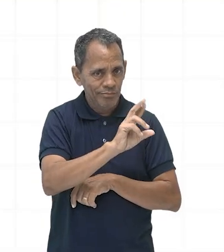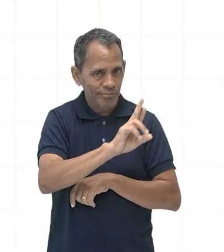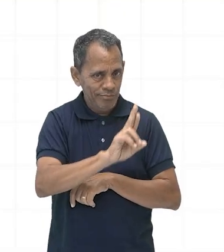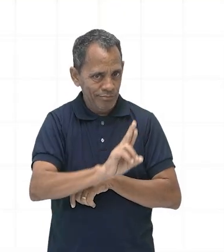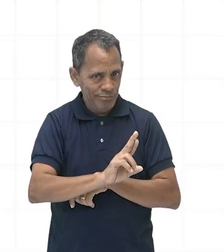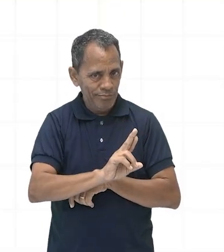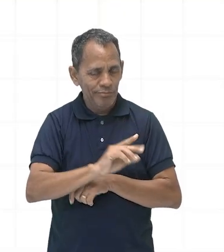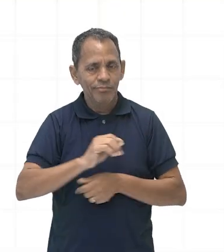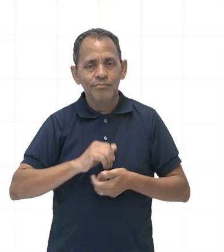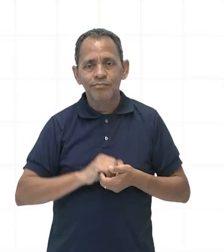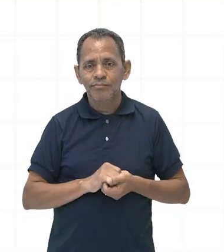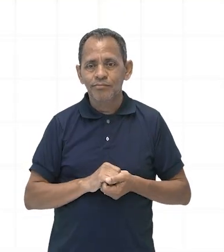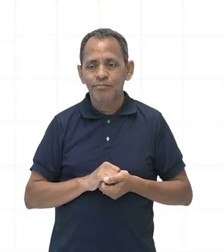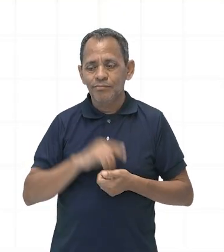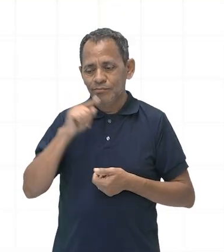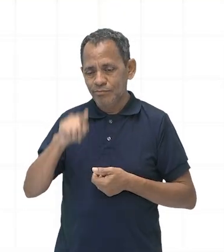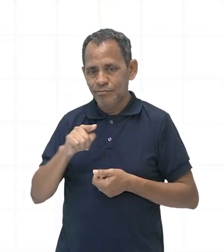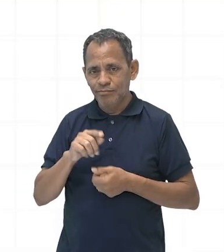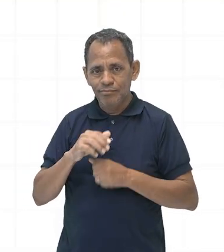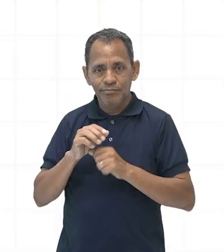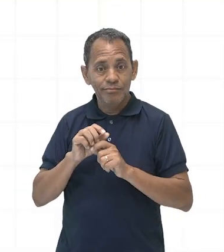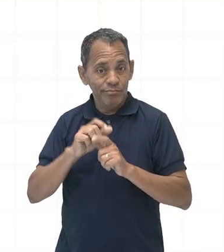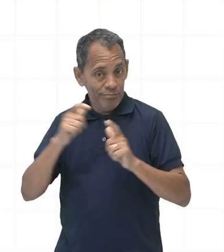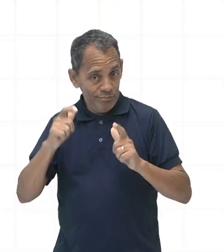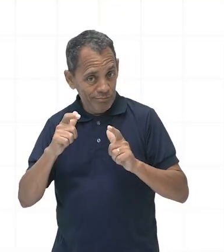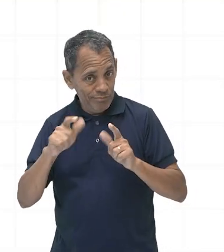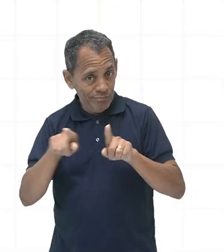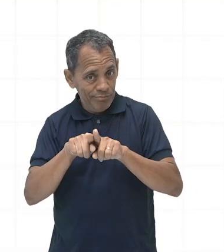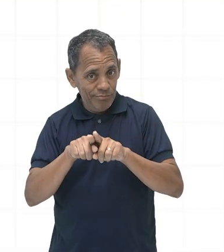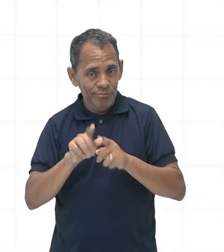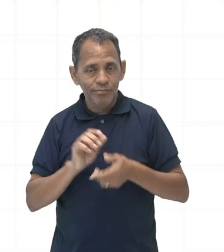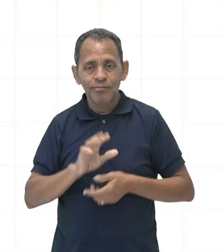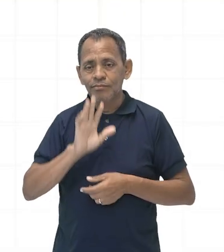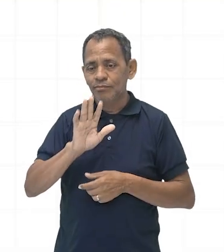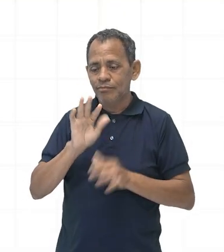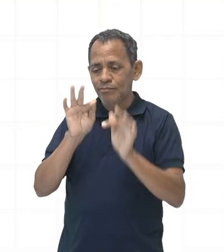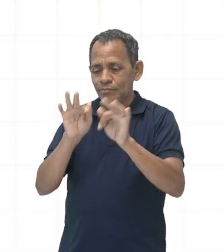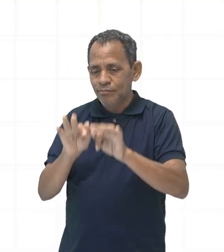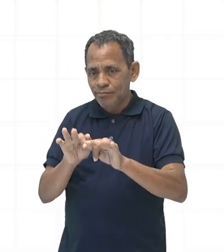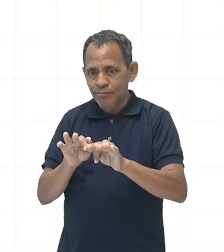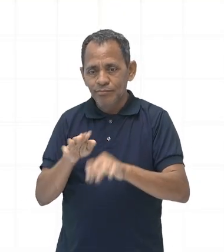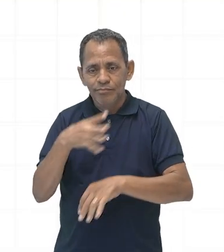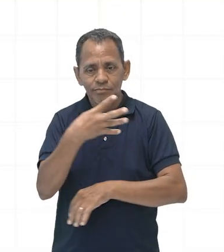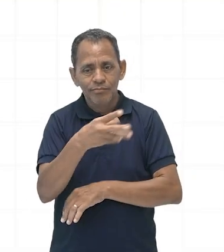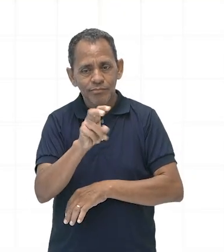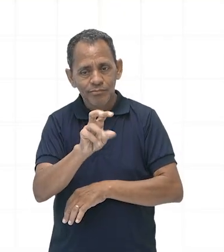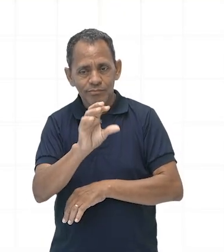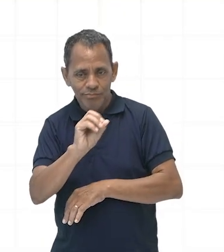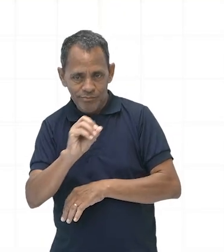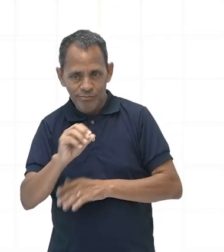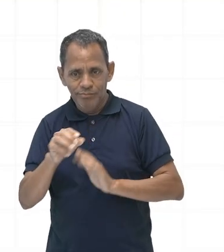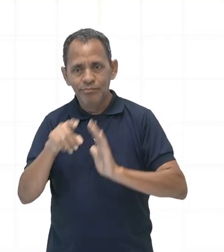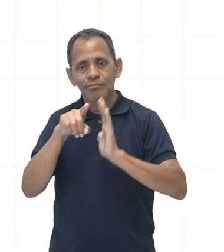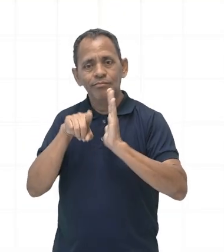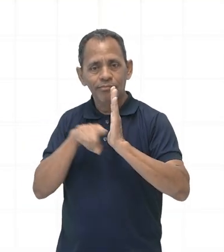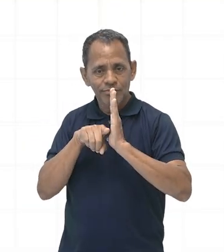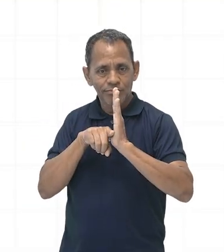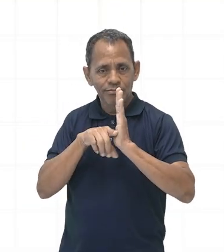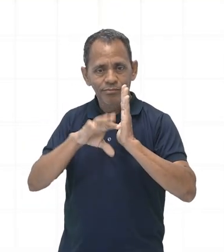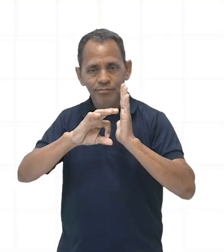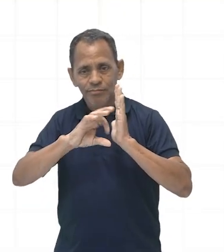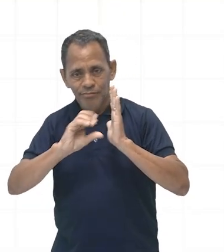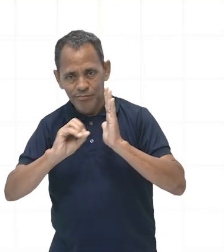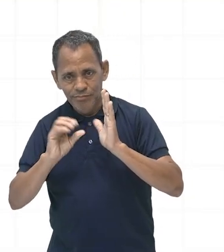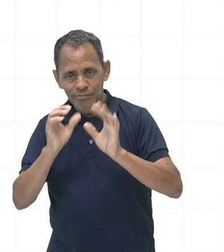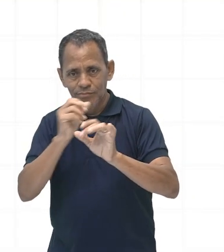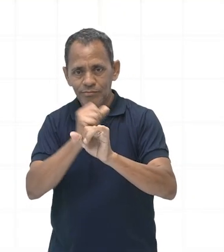60. Aqui o desconto é maior. Porém, a gente precisa ver o preço final. Então, 450